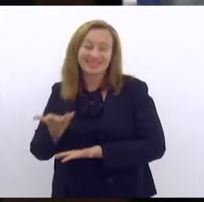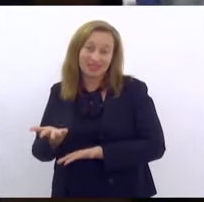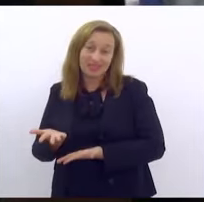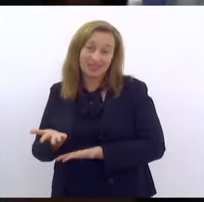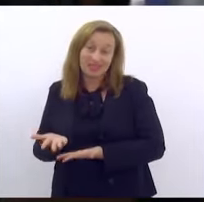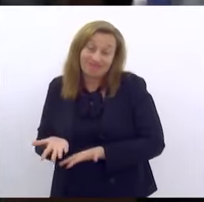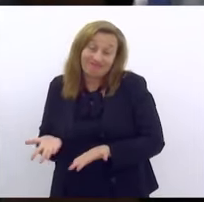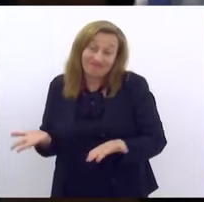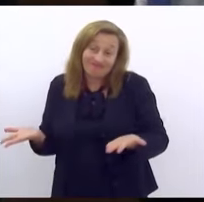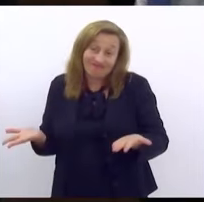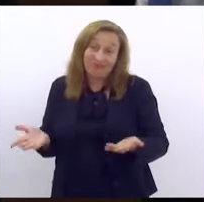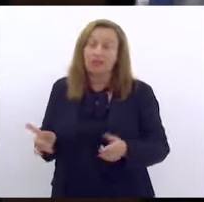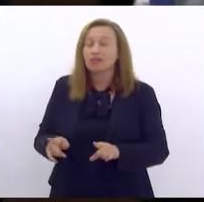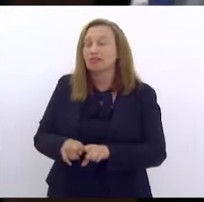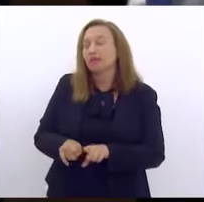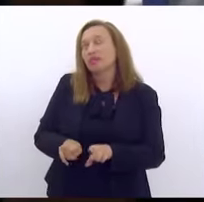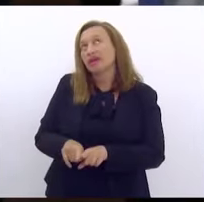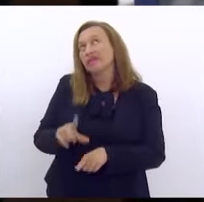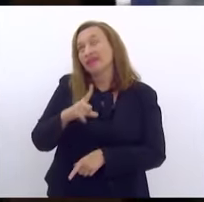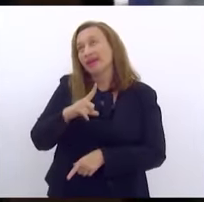Não obstante, também tem